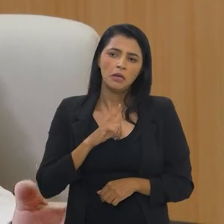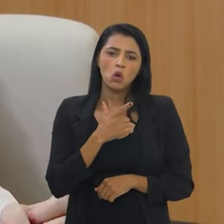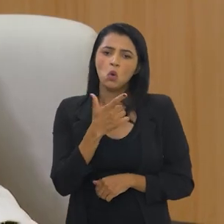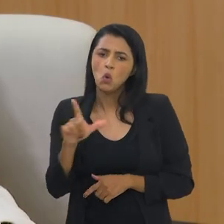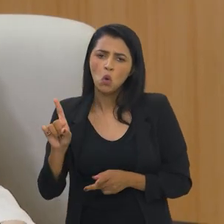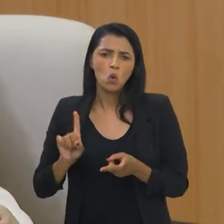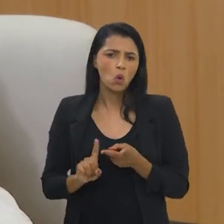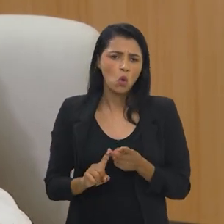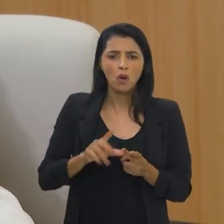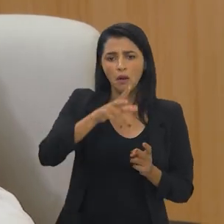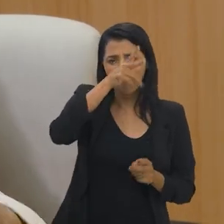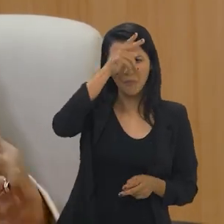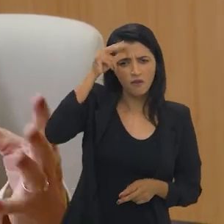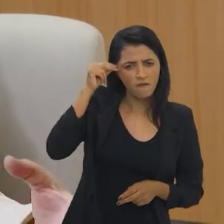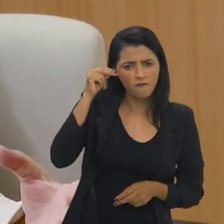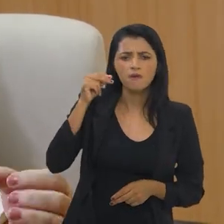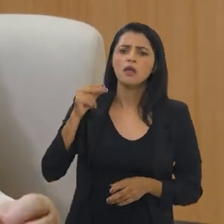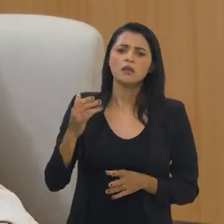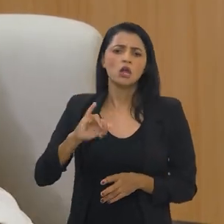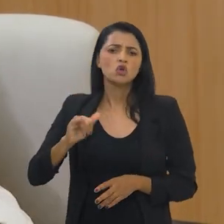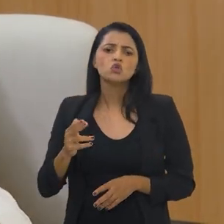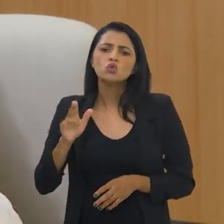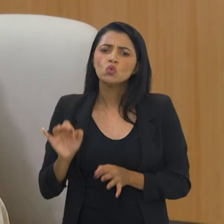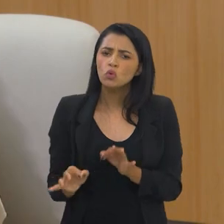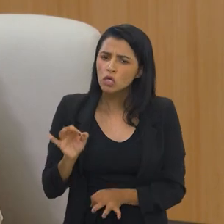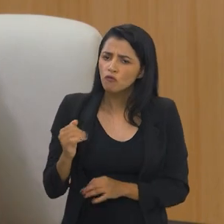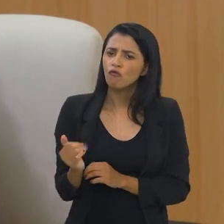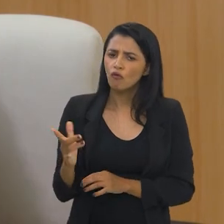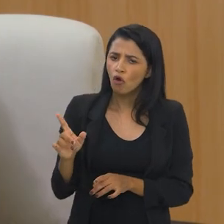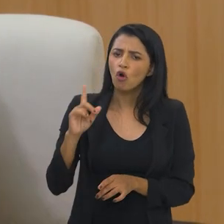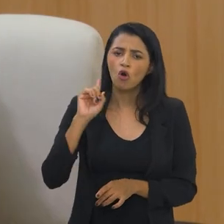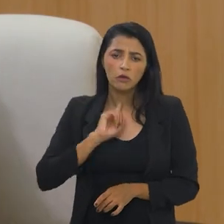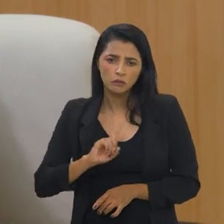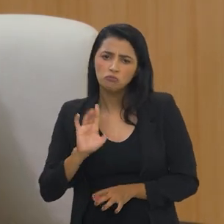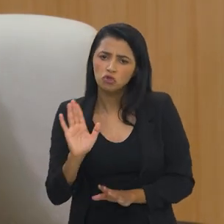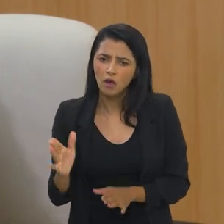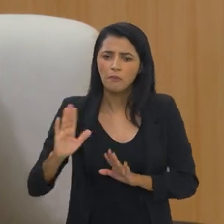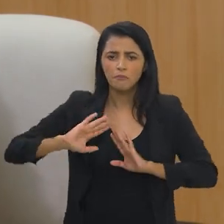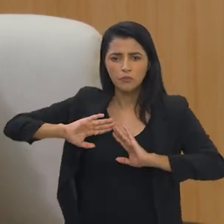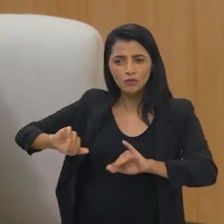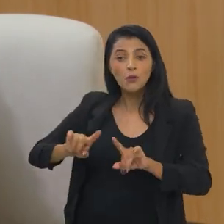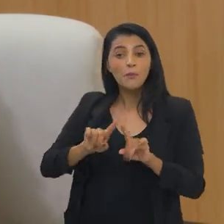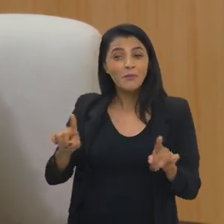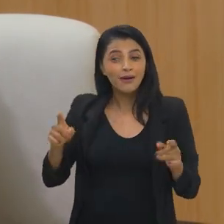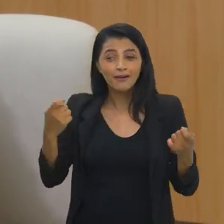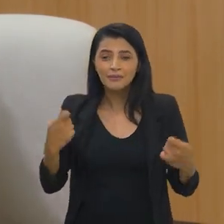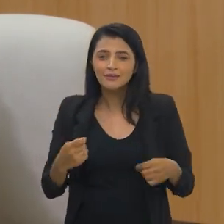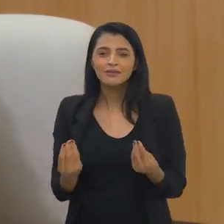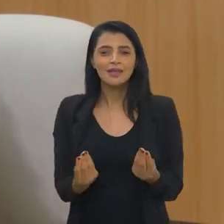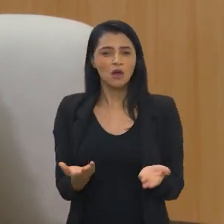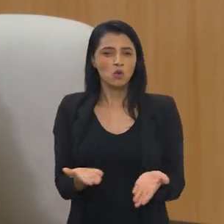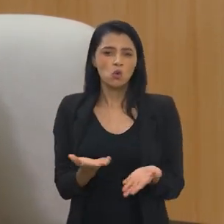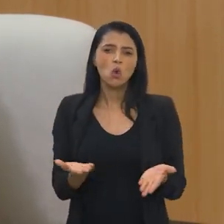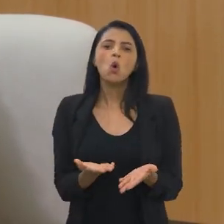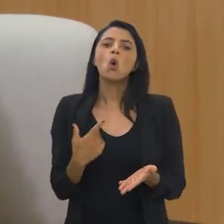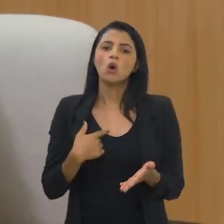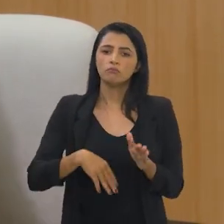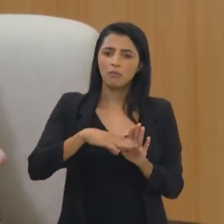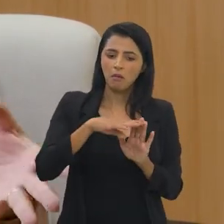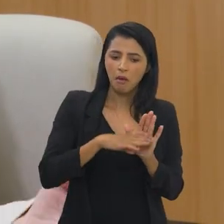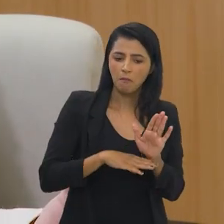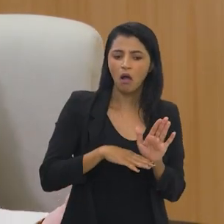Nós temos vários a prefeita de Juiz de Fora nós temos diversos pedidos agora nós precisamos